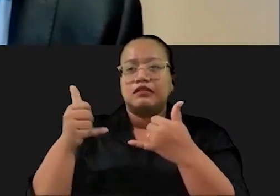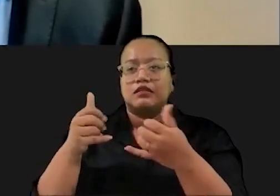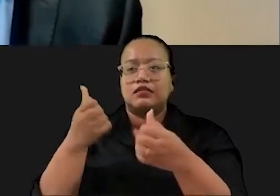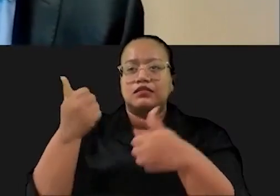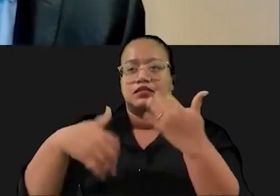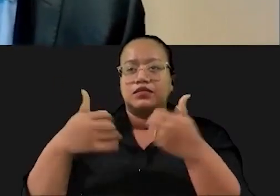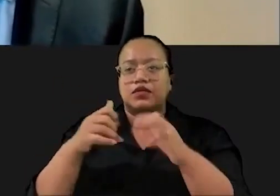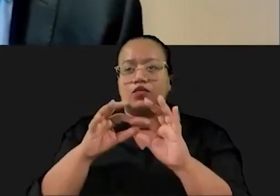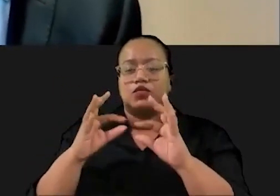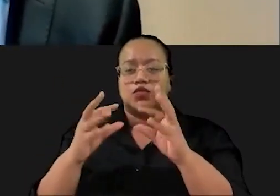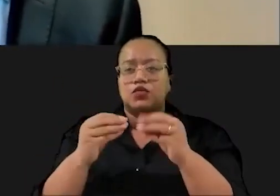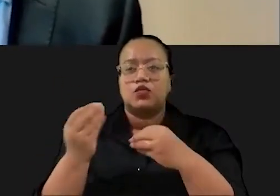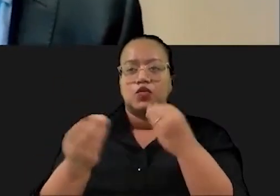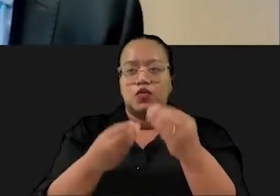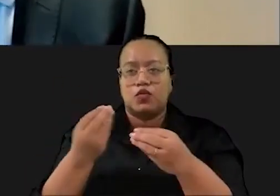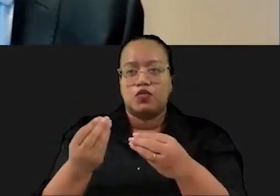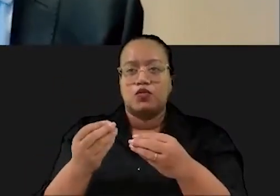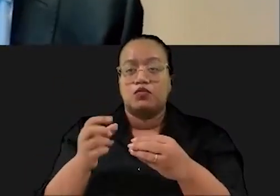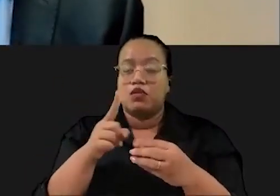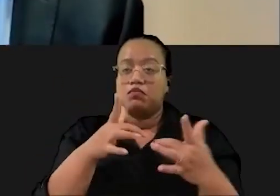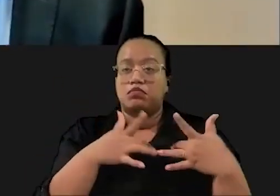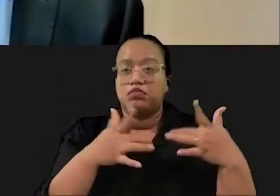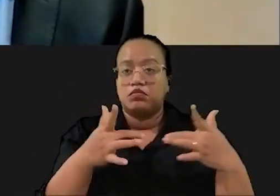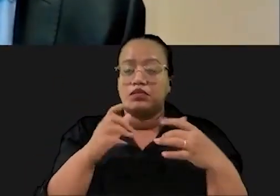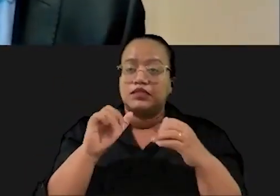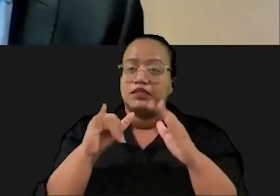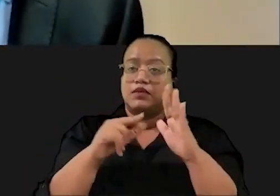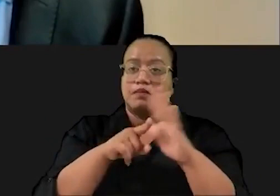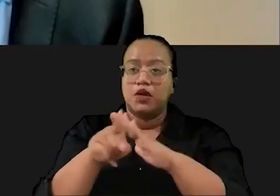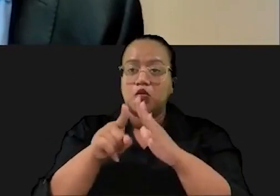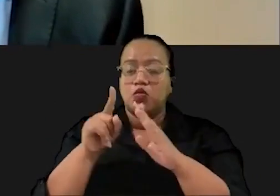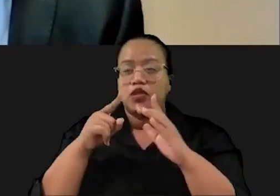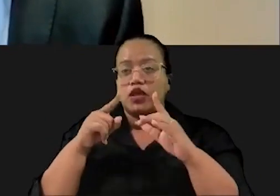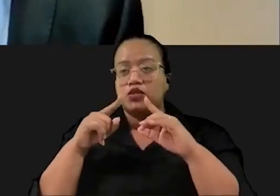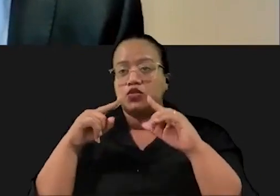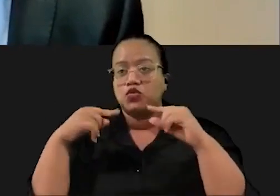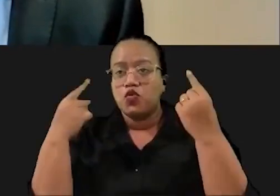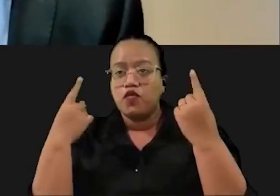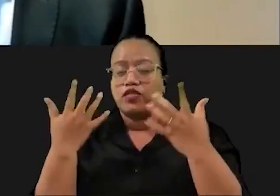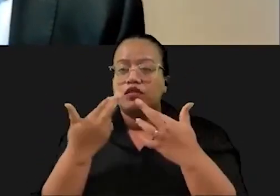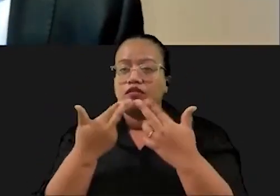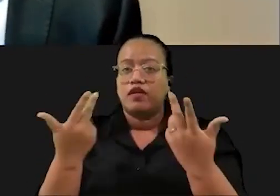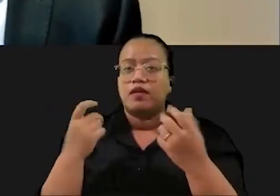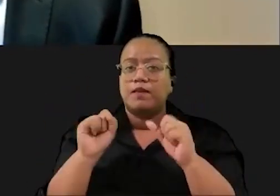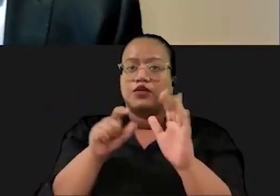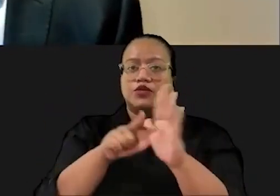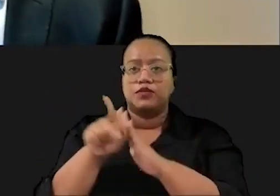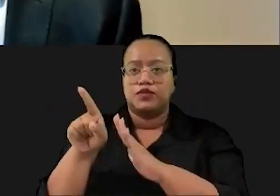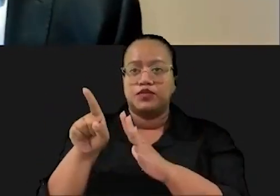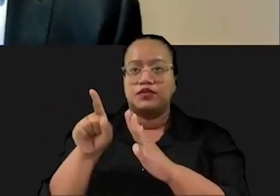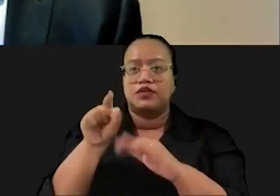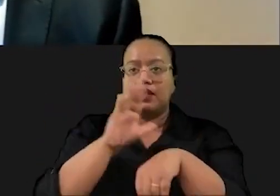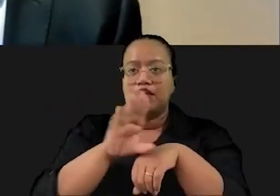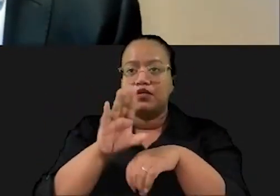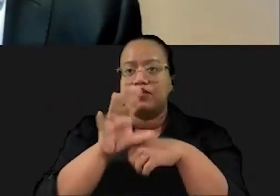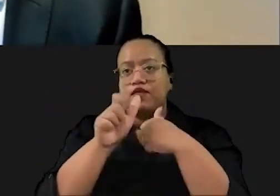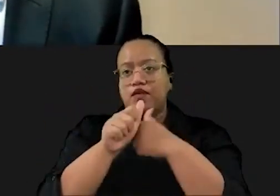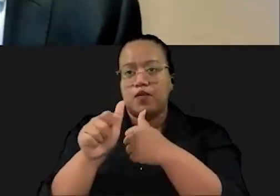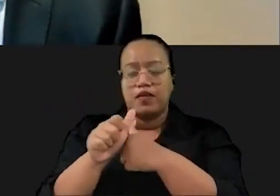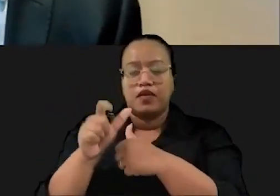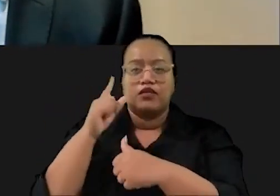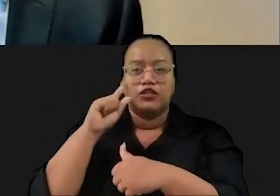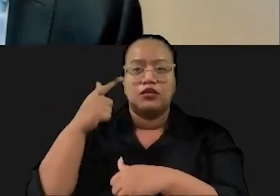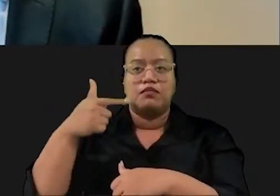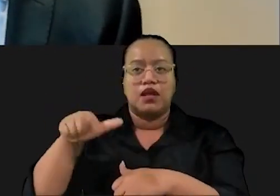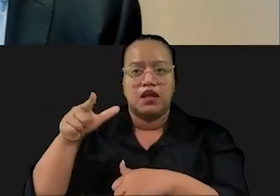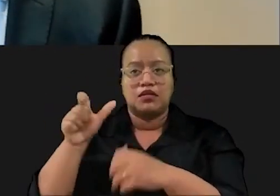Vou acompanhar o curso aqui até o final, né? Nos outros dias também. E depois eu coloco meu e-mail no chat para